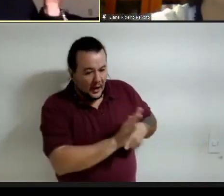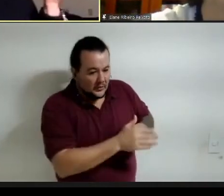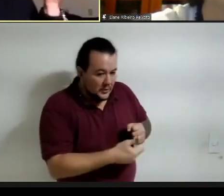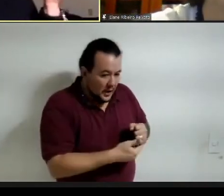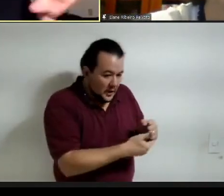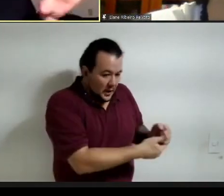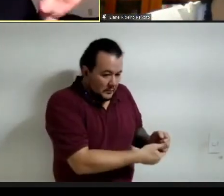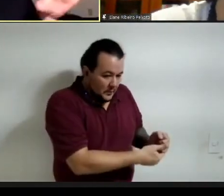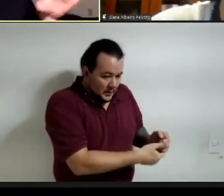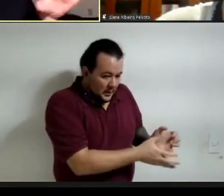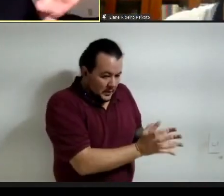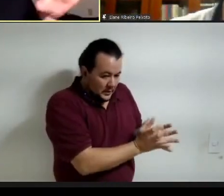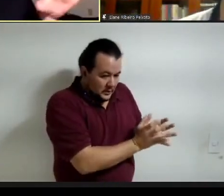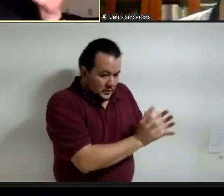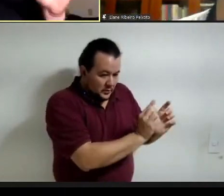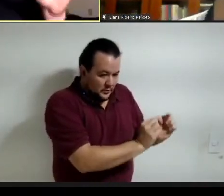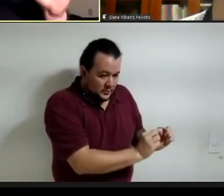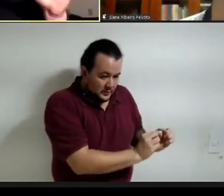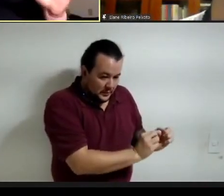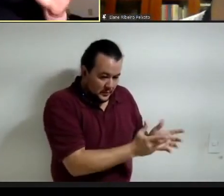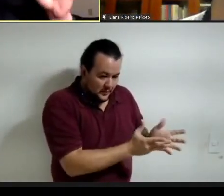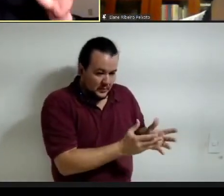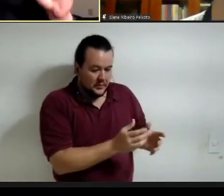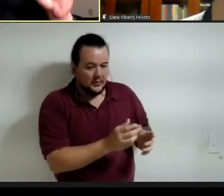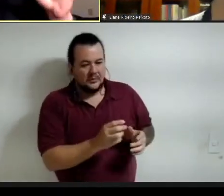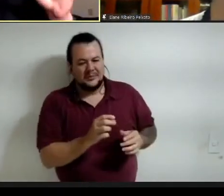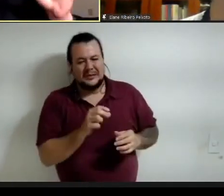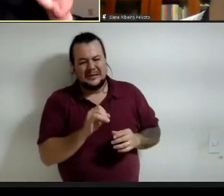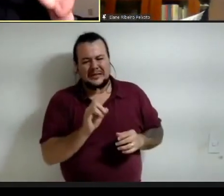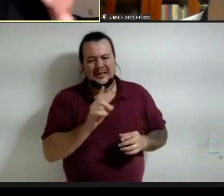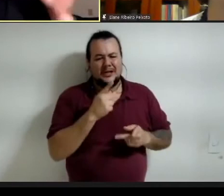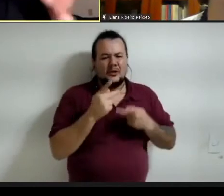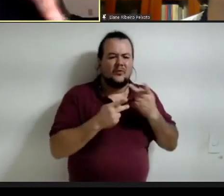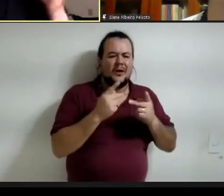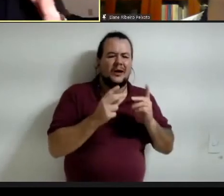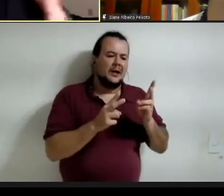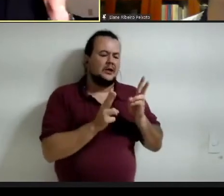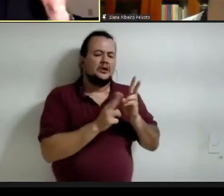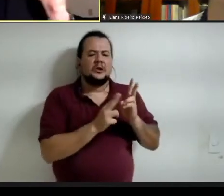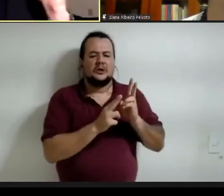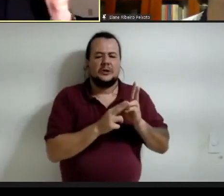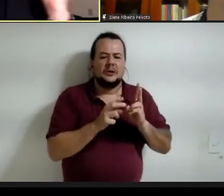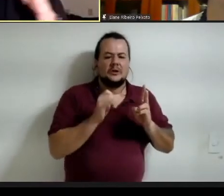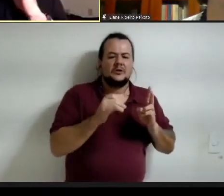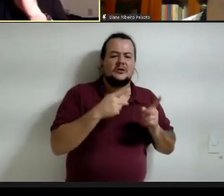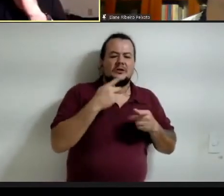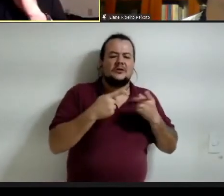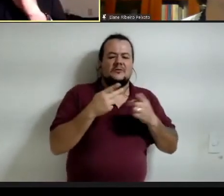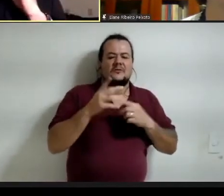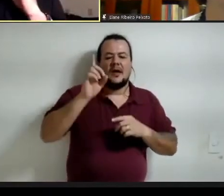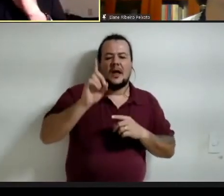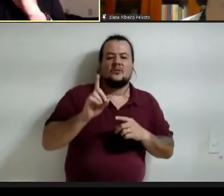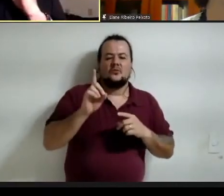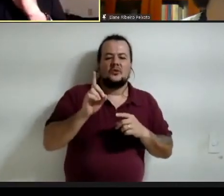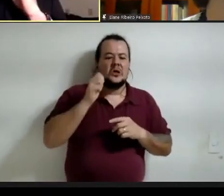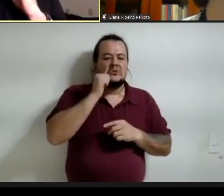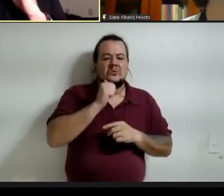mesmo se a gente não falar de povos indígenas, ou se a gente falar do direito da mulher, por exemplo,